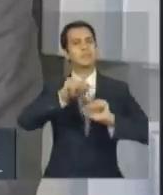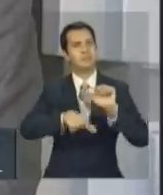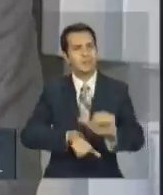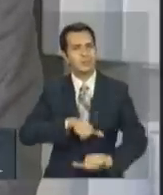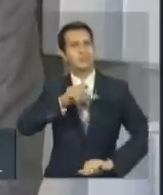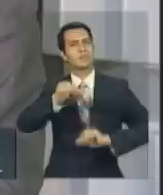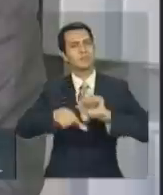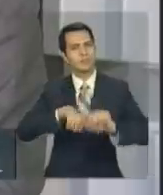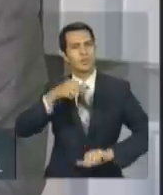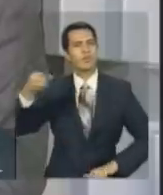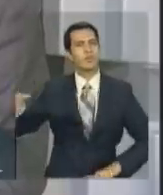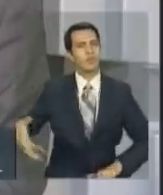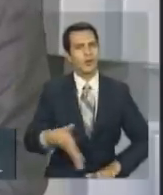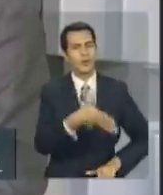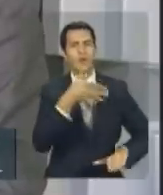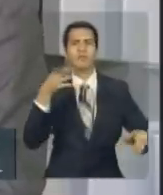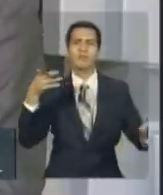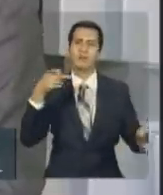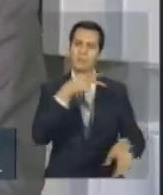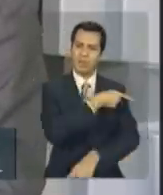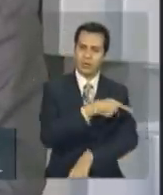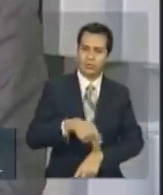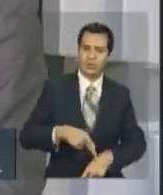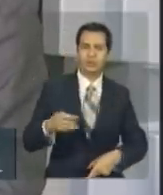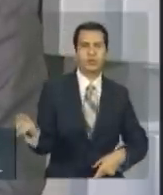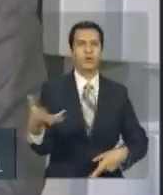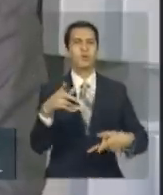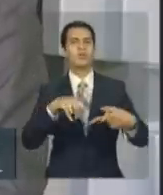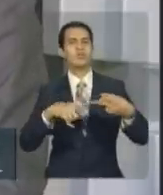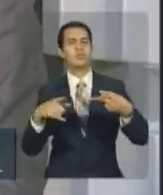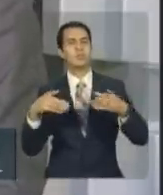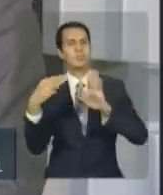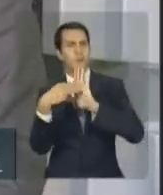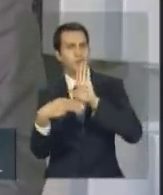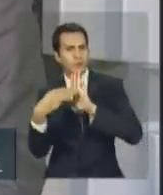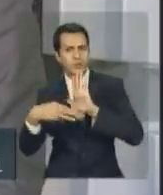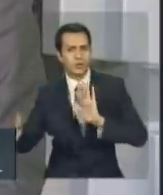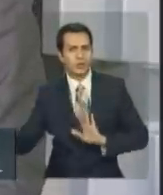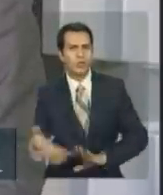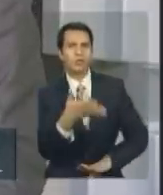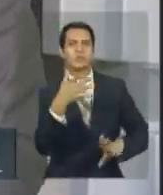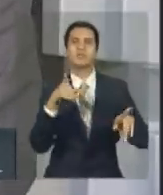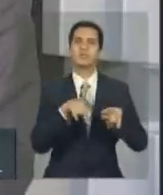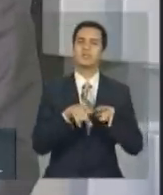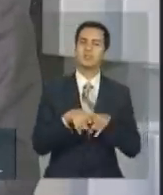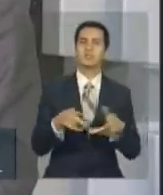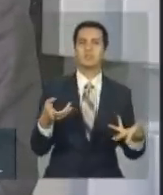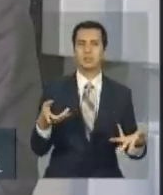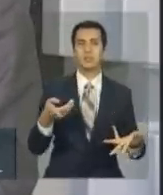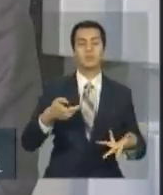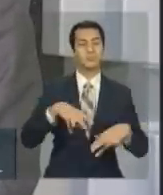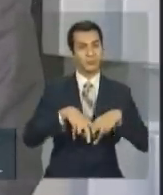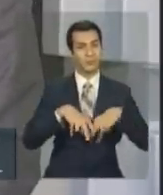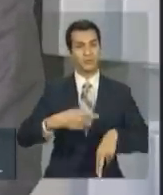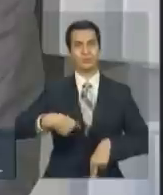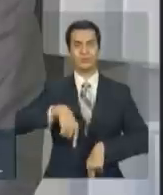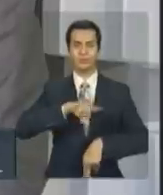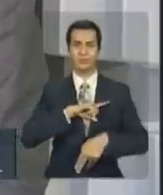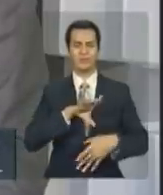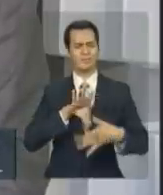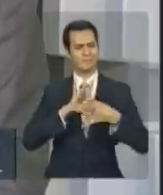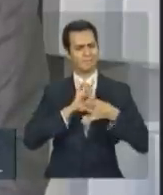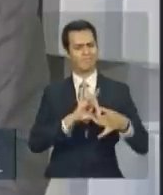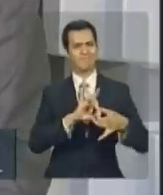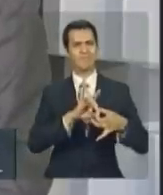desenvolver abordagens novas, pedagogias novas, metodologias novas, e é isso que nos prende à profissão. É isso que nos